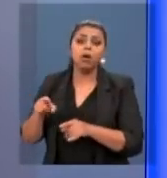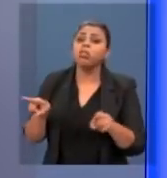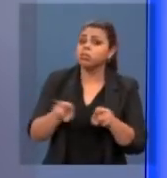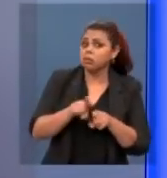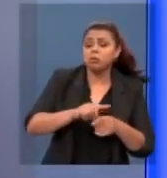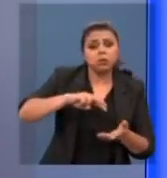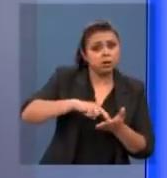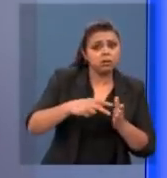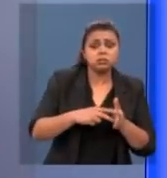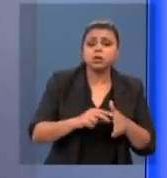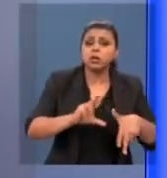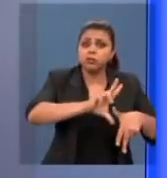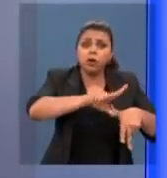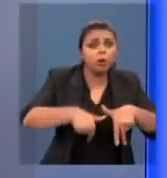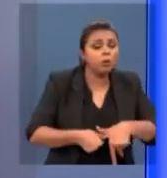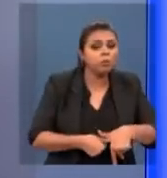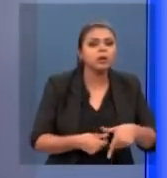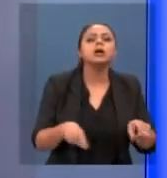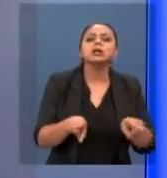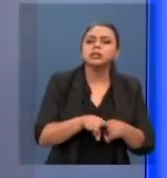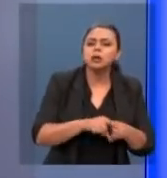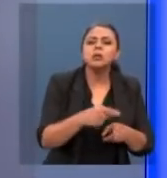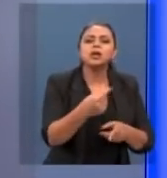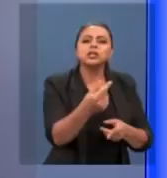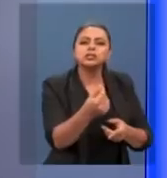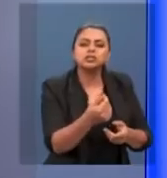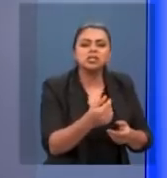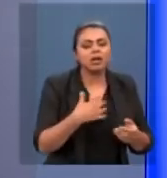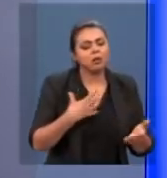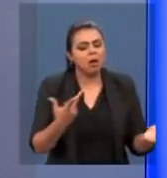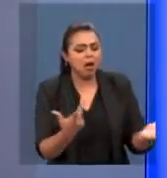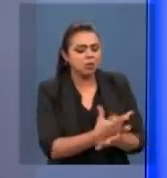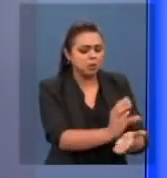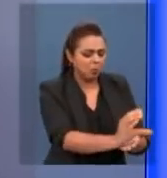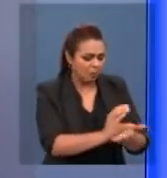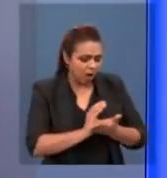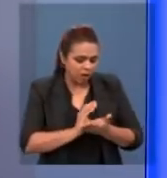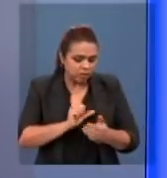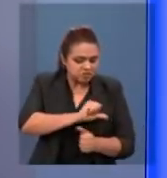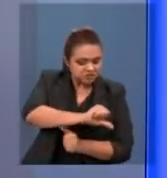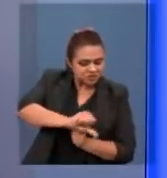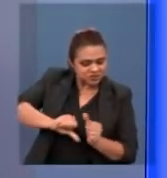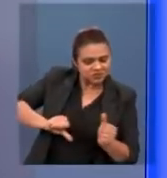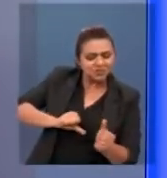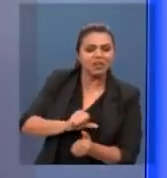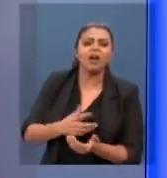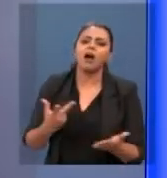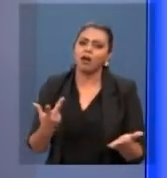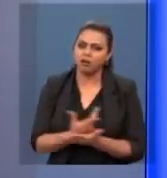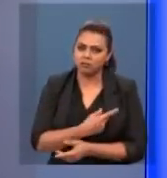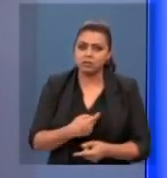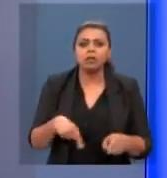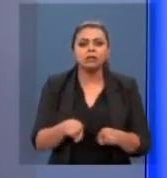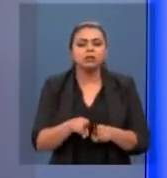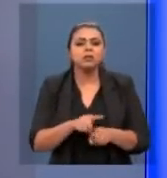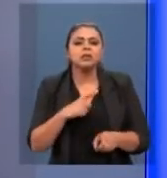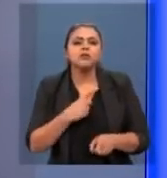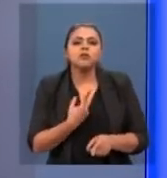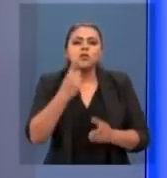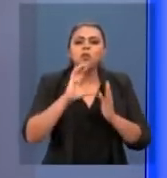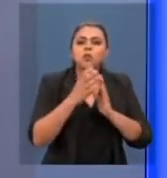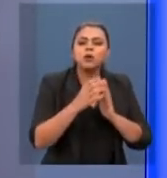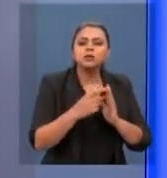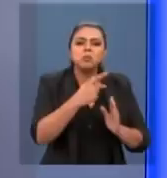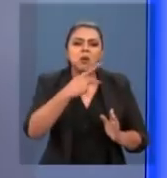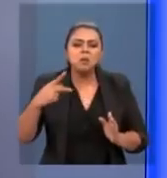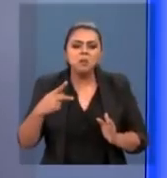recebeu 200 mil da jbs depois lavou esse dinheiro mandando de volta partindo pra voltar pra ele aliás teve um partido que é o pt é um